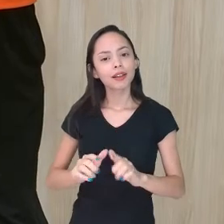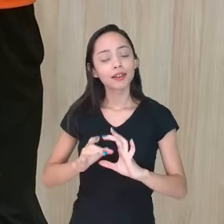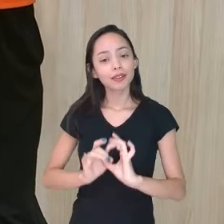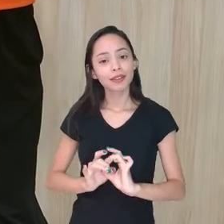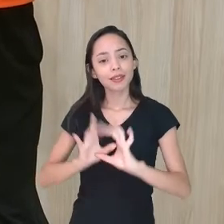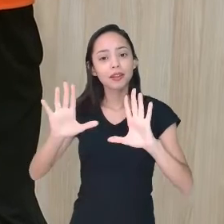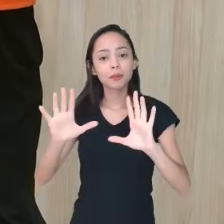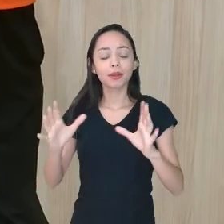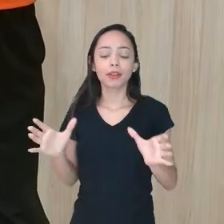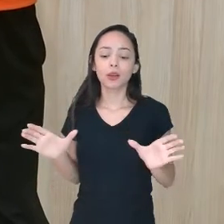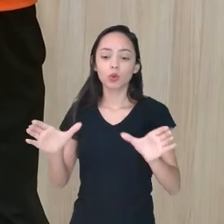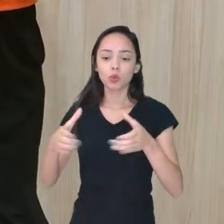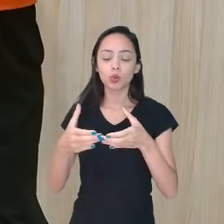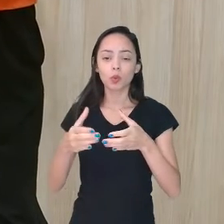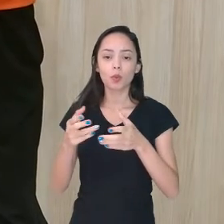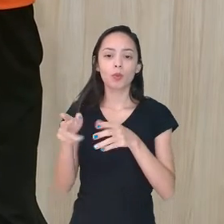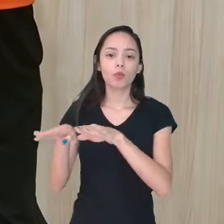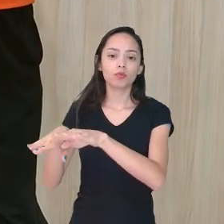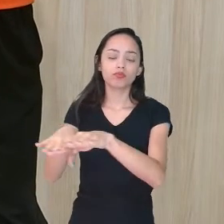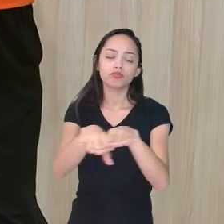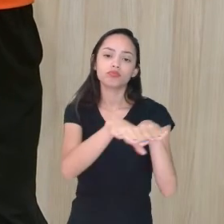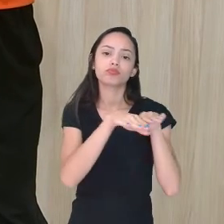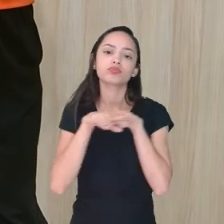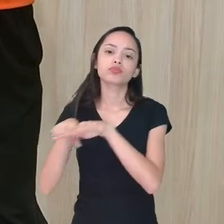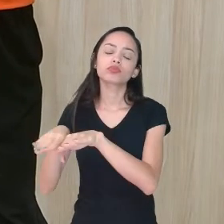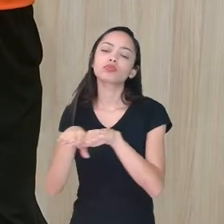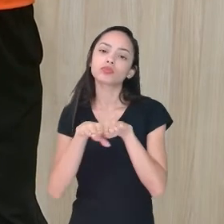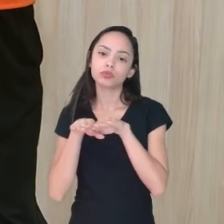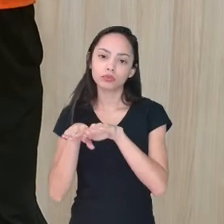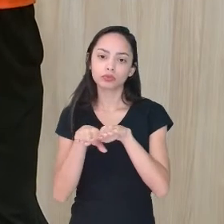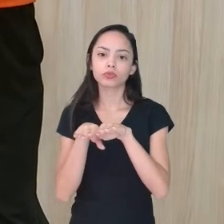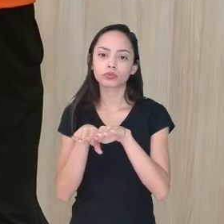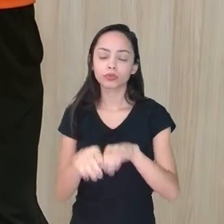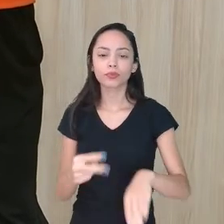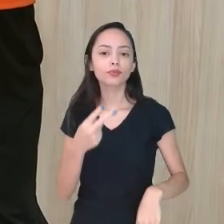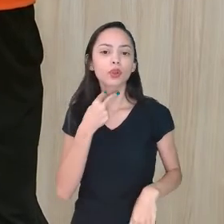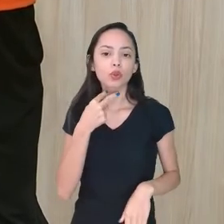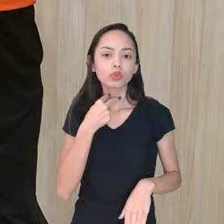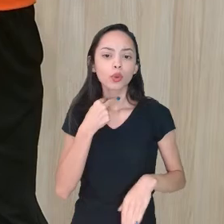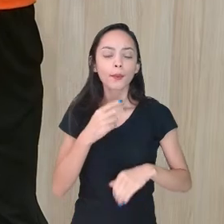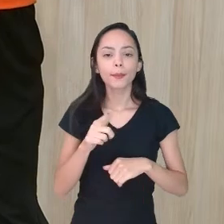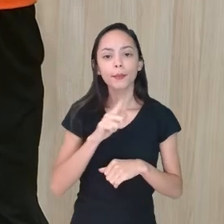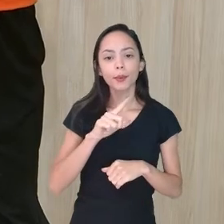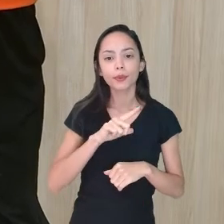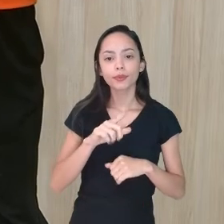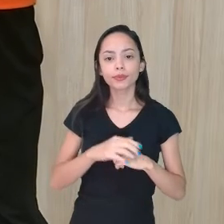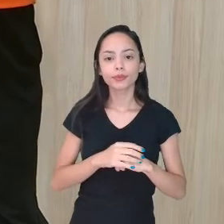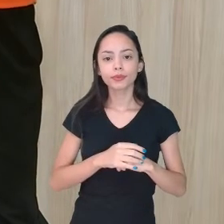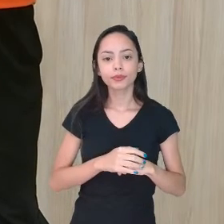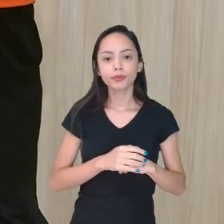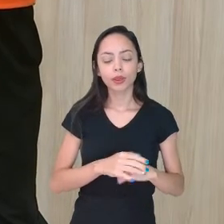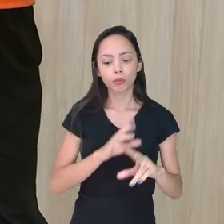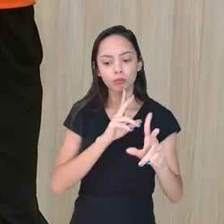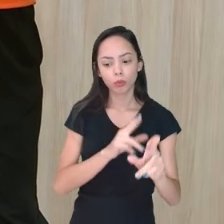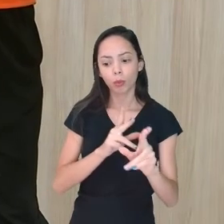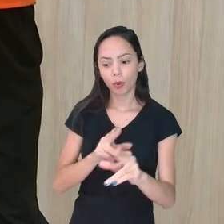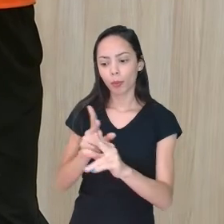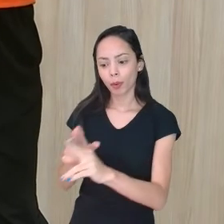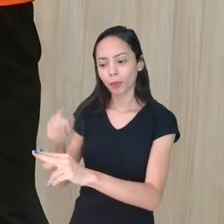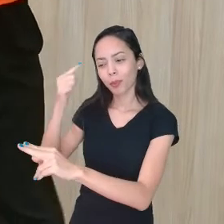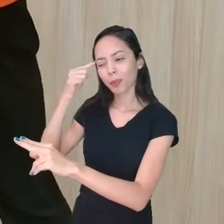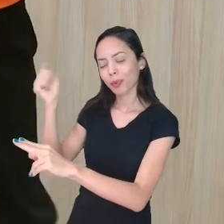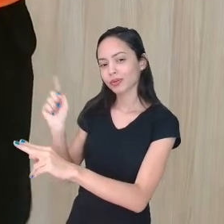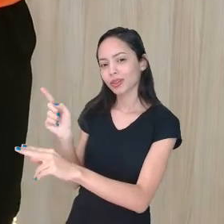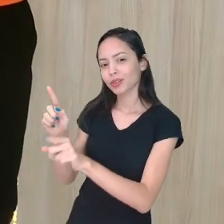Mas igual dentro das desigualdades. Tá? A gente não pode ter o mesmo parâmetro para todo mundo, porque ninguém é igual a ninguém,